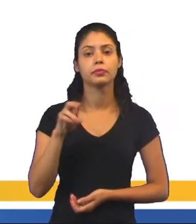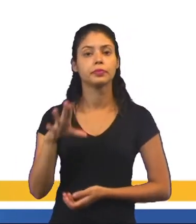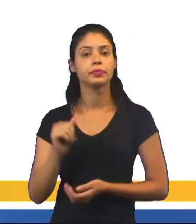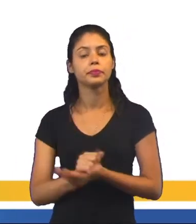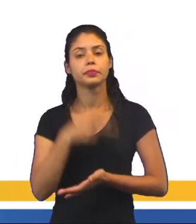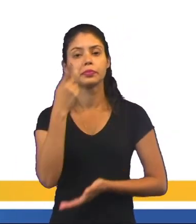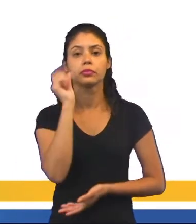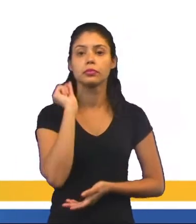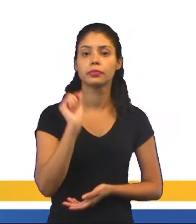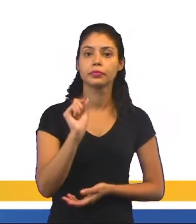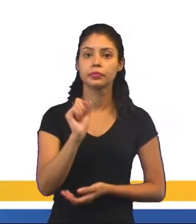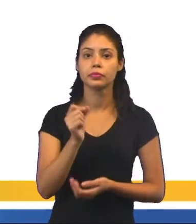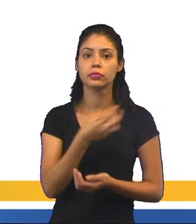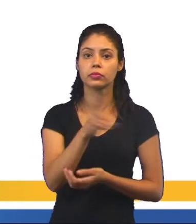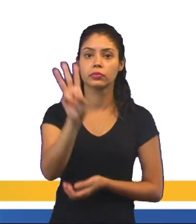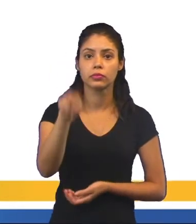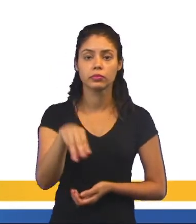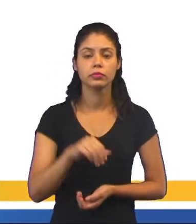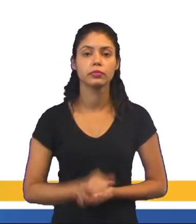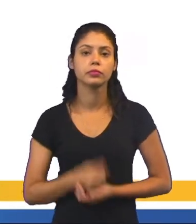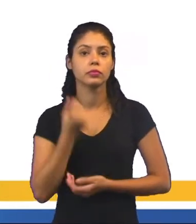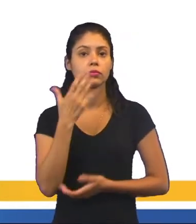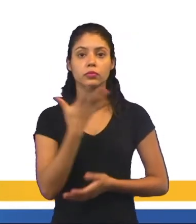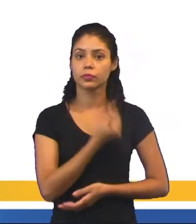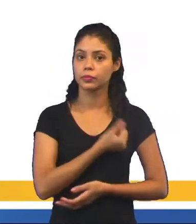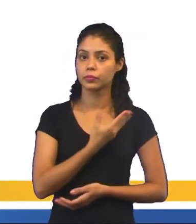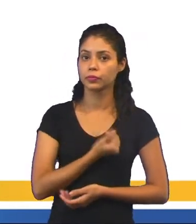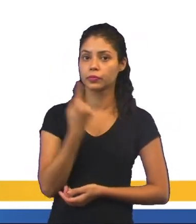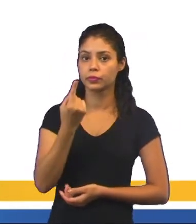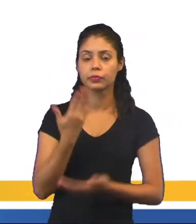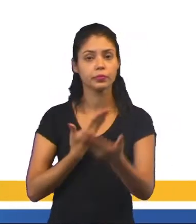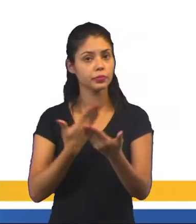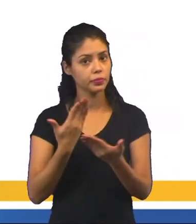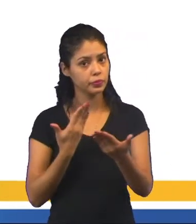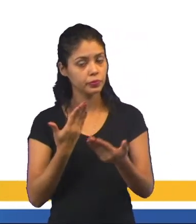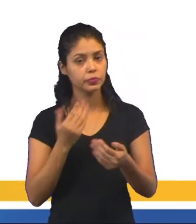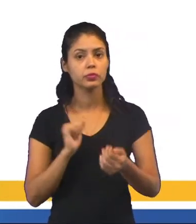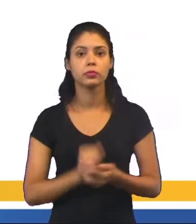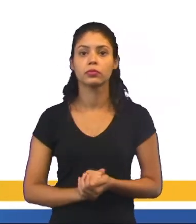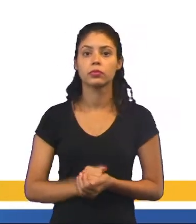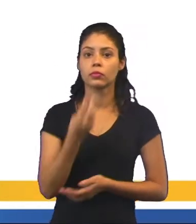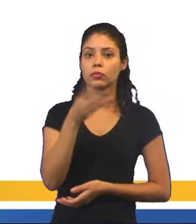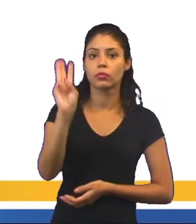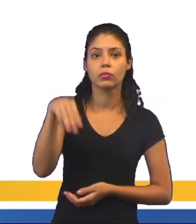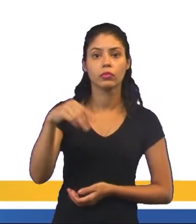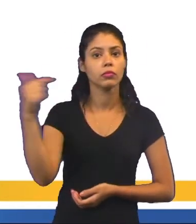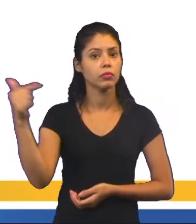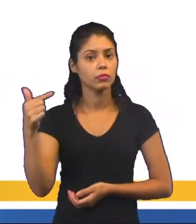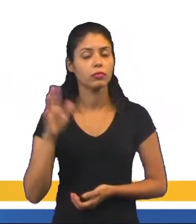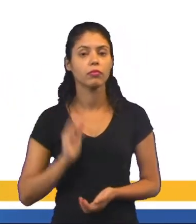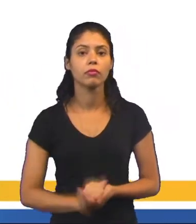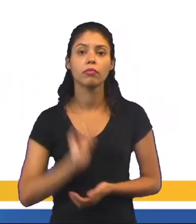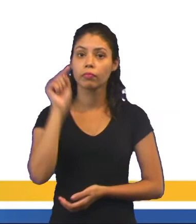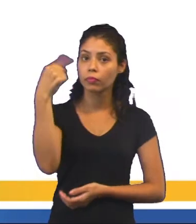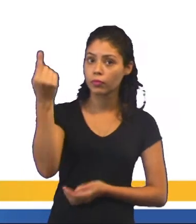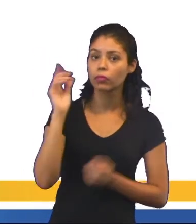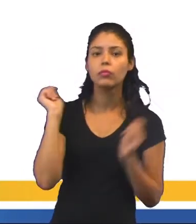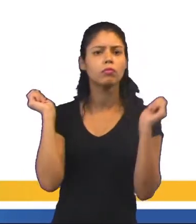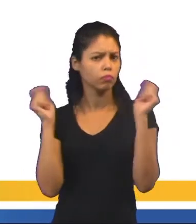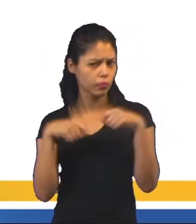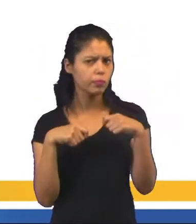onde eu vou dizer, o determinante de uma matriz é um número associado a uma matriz quadrada. Aquela